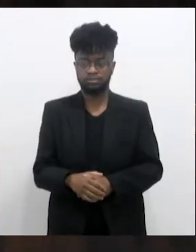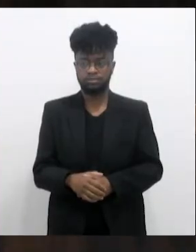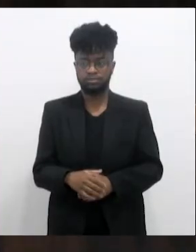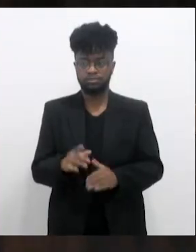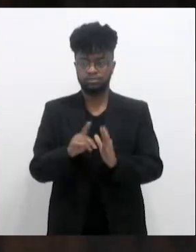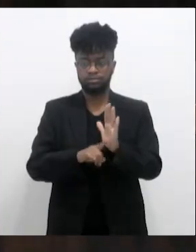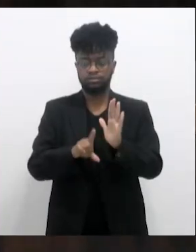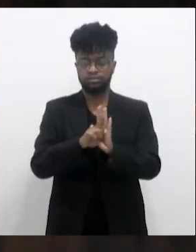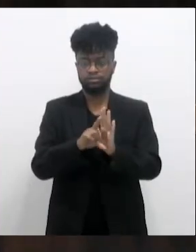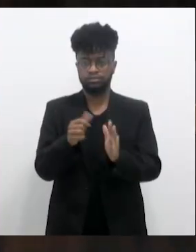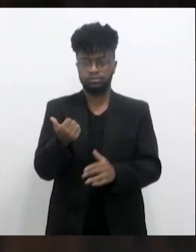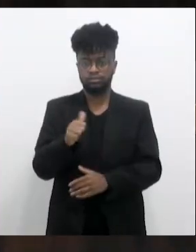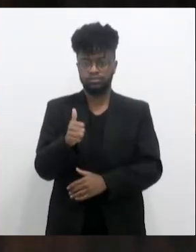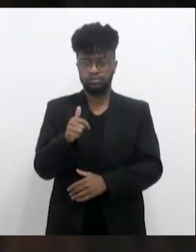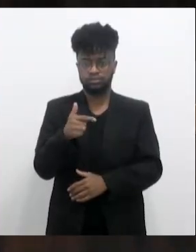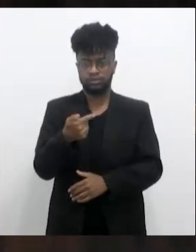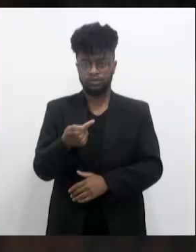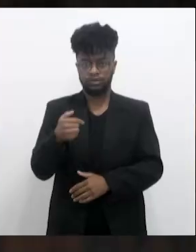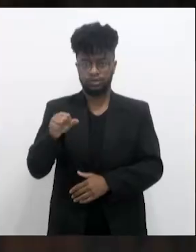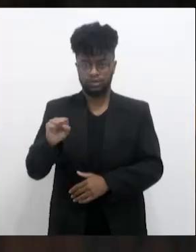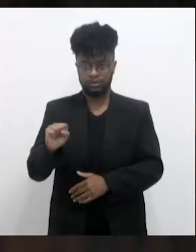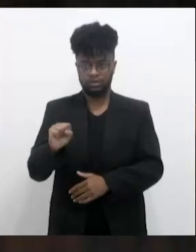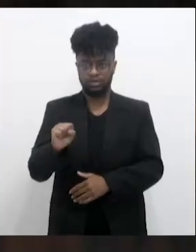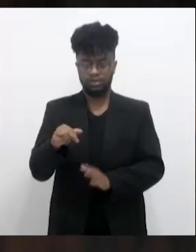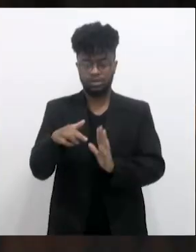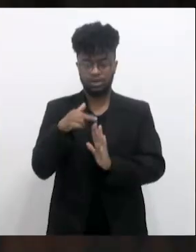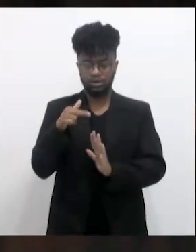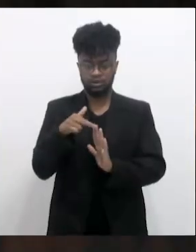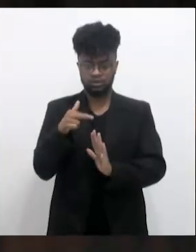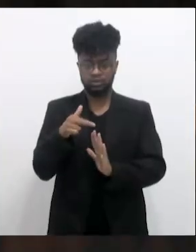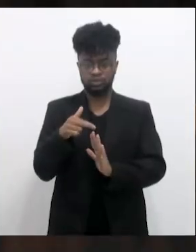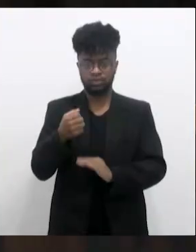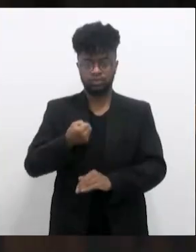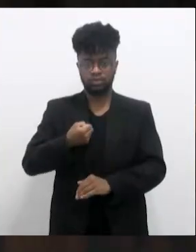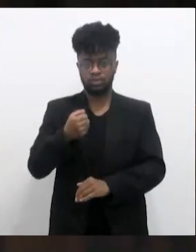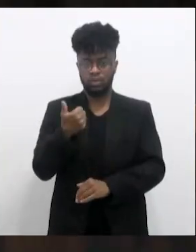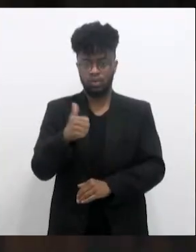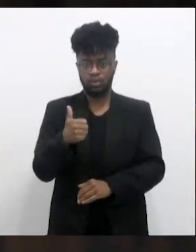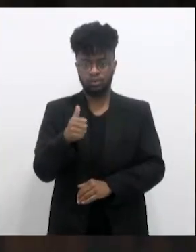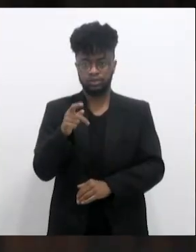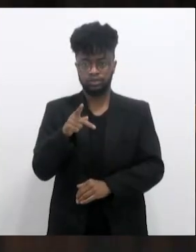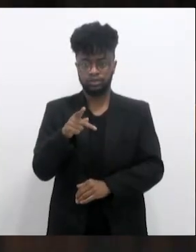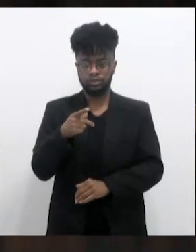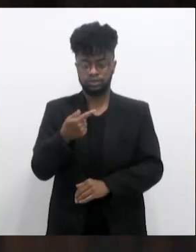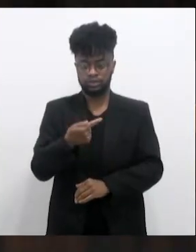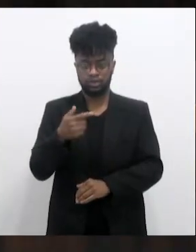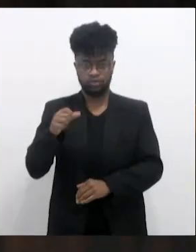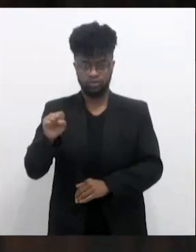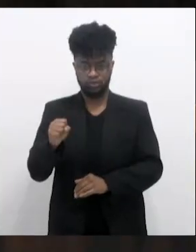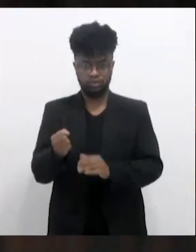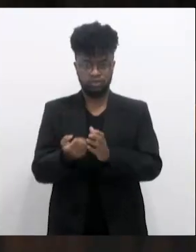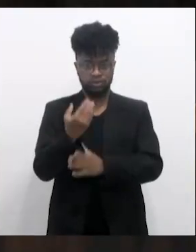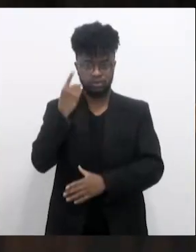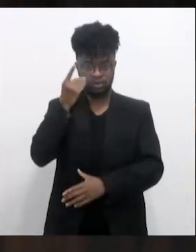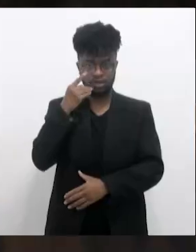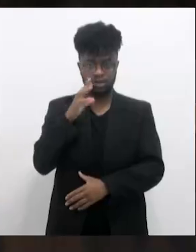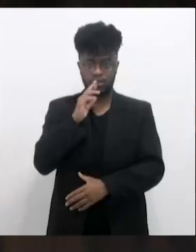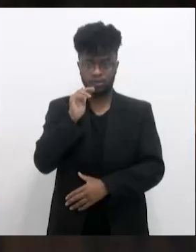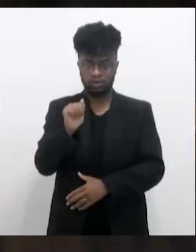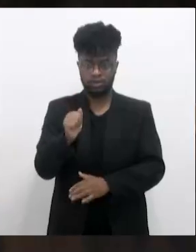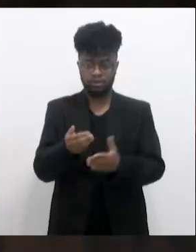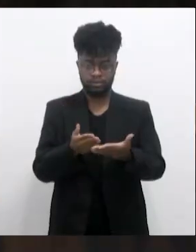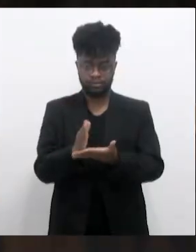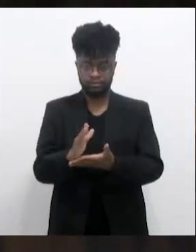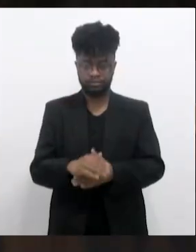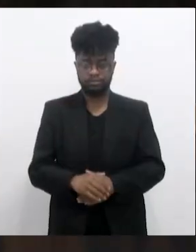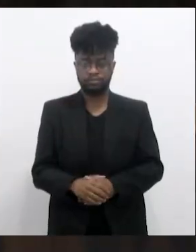Projeto de lei número 1178, resolução número 1178, deputado Rodrigo Amorim, aprovado.